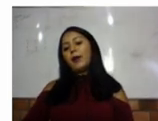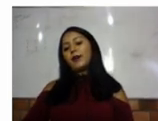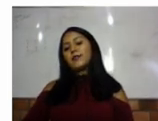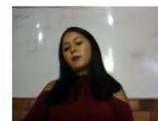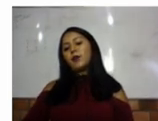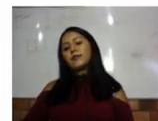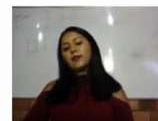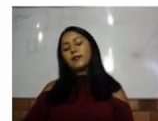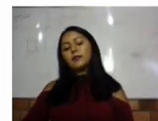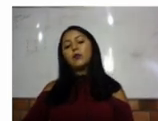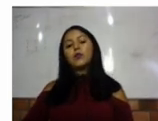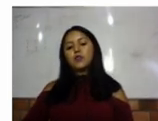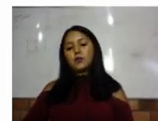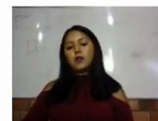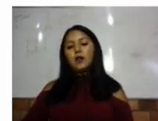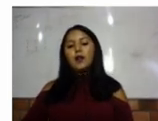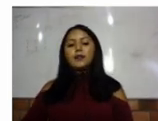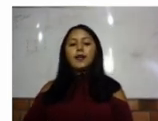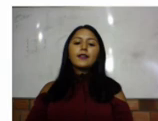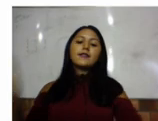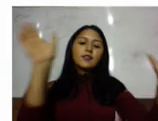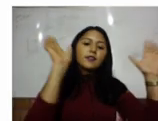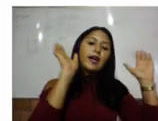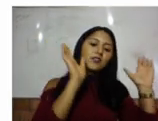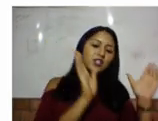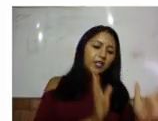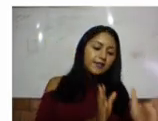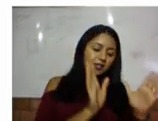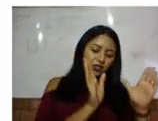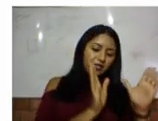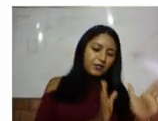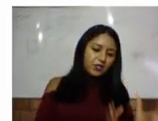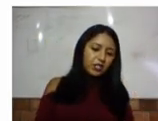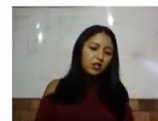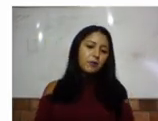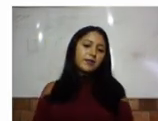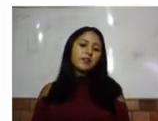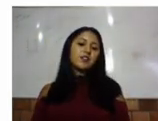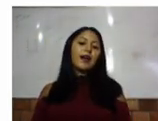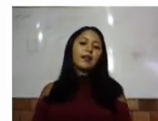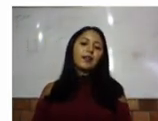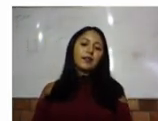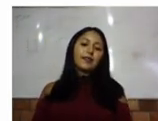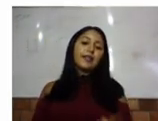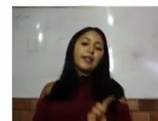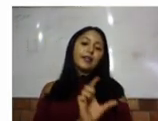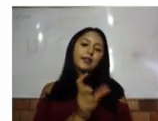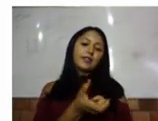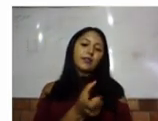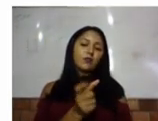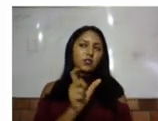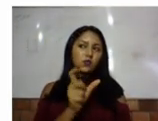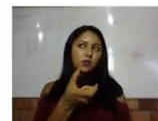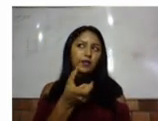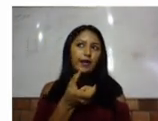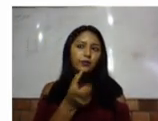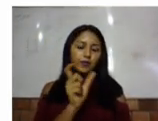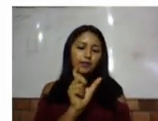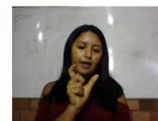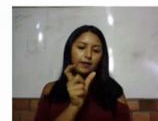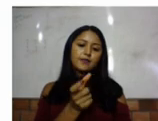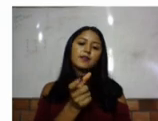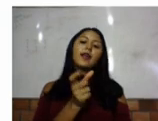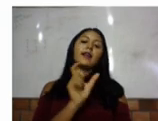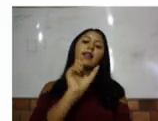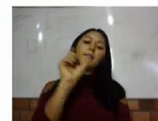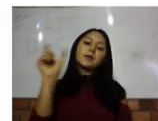desse número que dependendo do país pode ser mude tanta gente jardim existe gradina como existe galinha ele ou seja